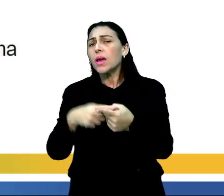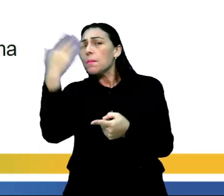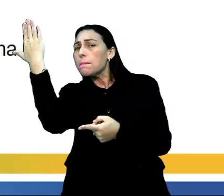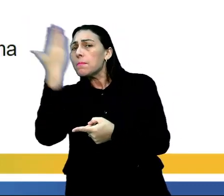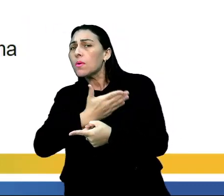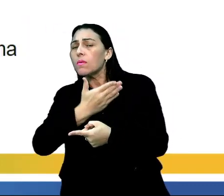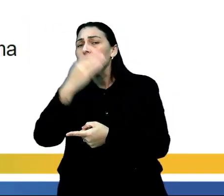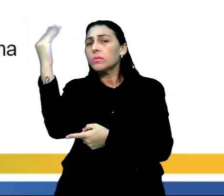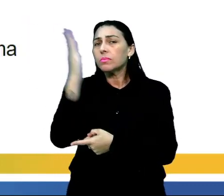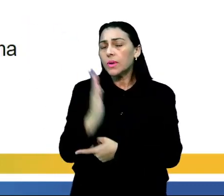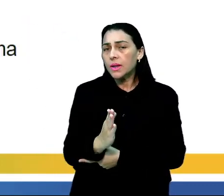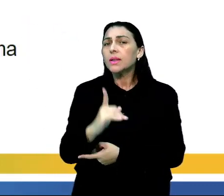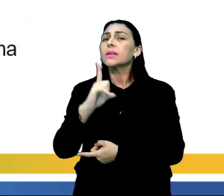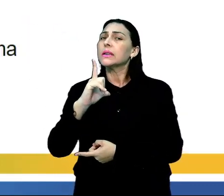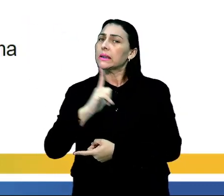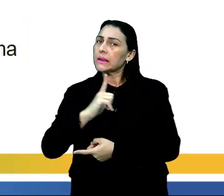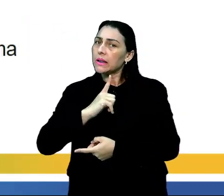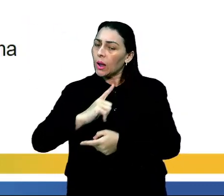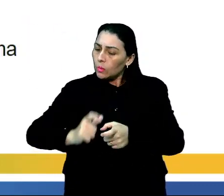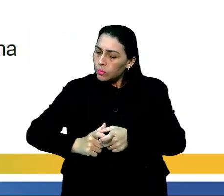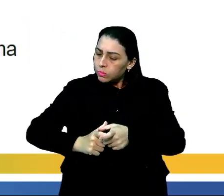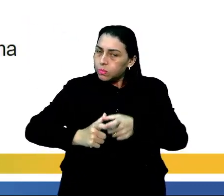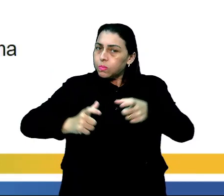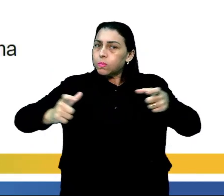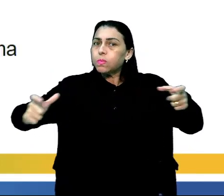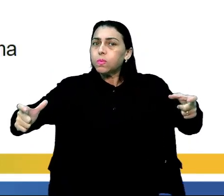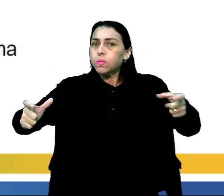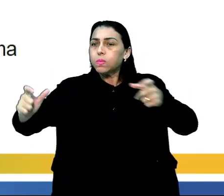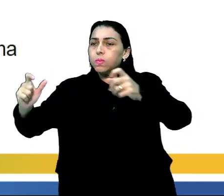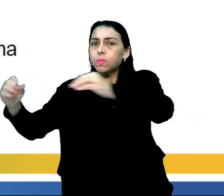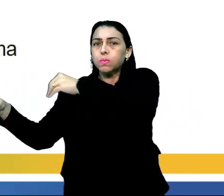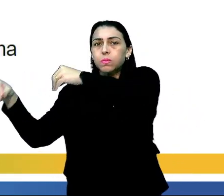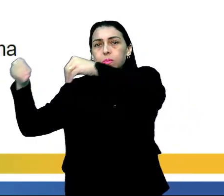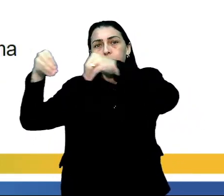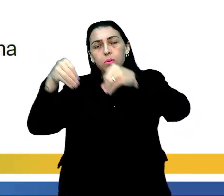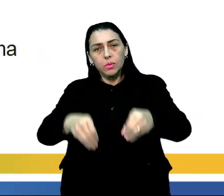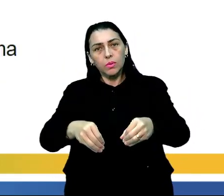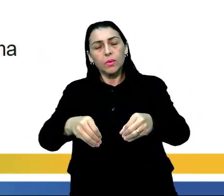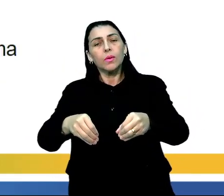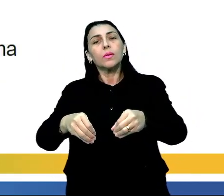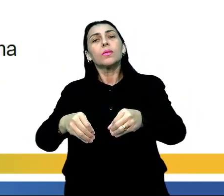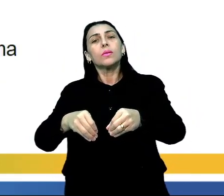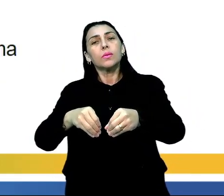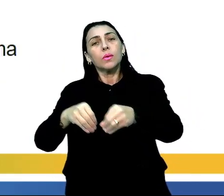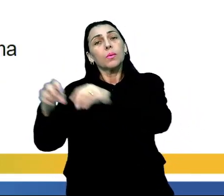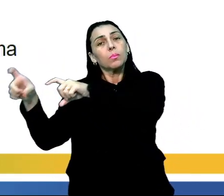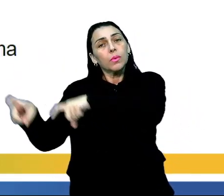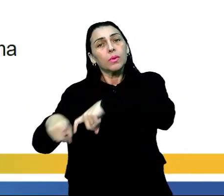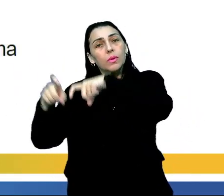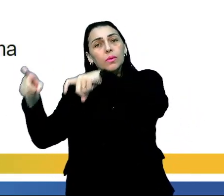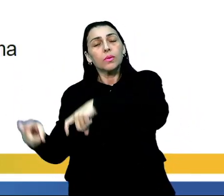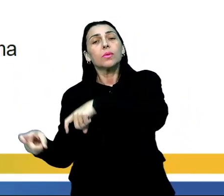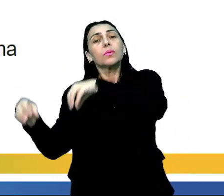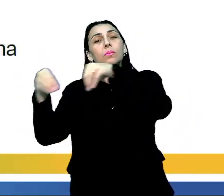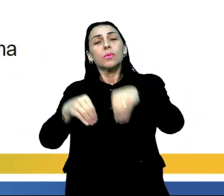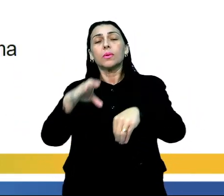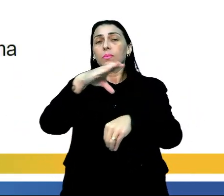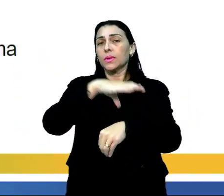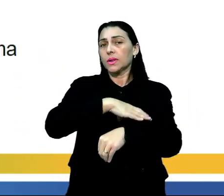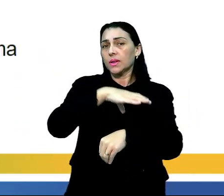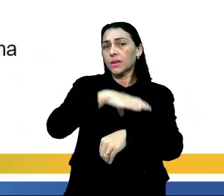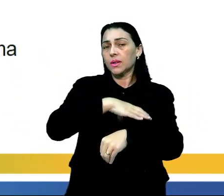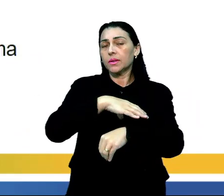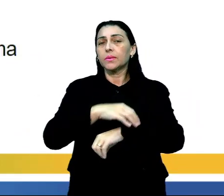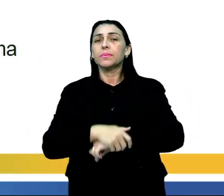constatamos que no Brasil existe um grande número de correntes migratórias que se deslocam do campo para as médias e grandes